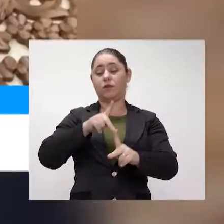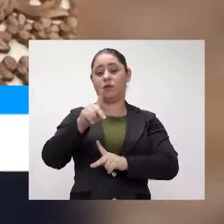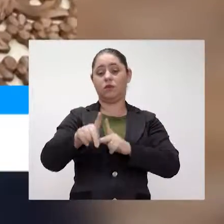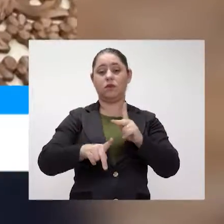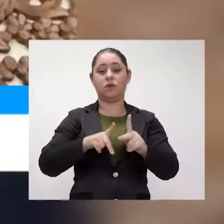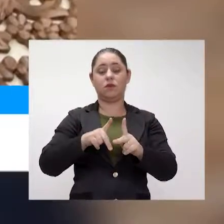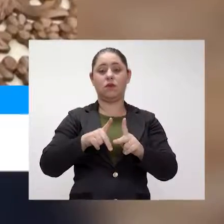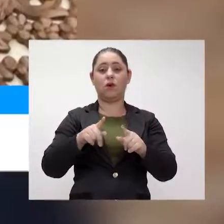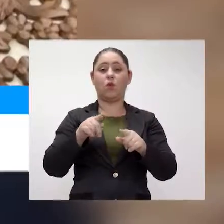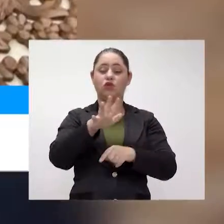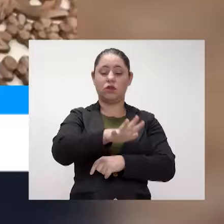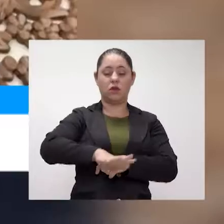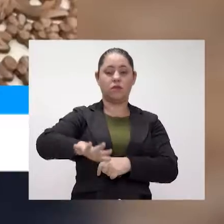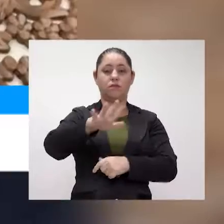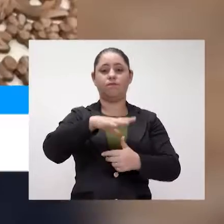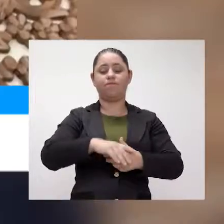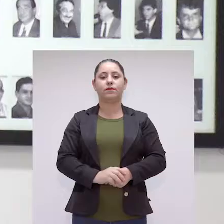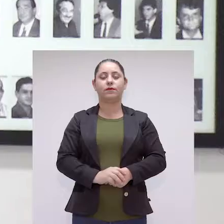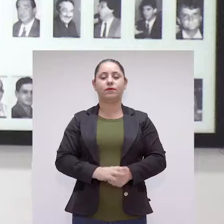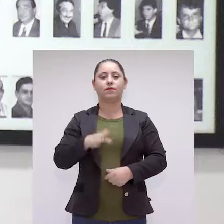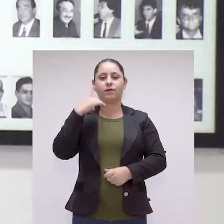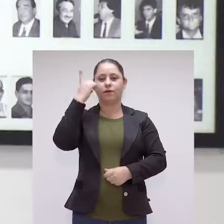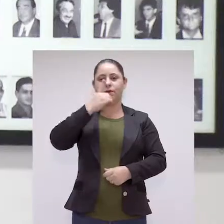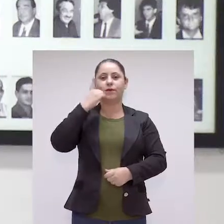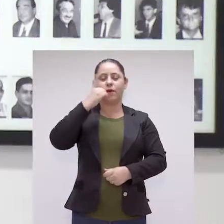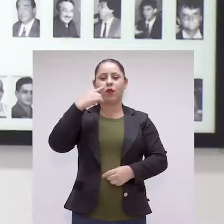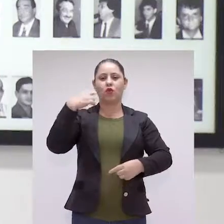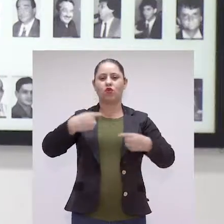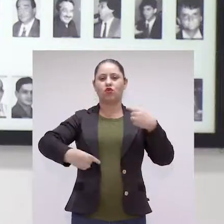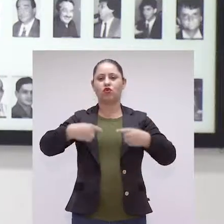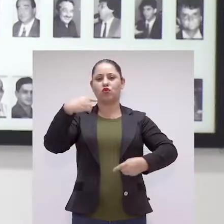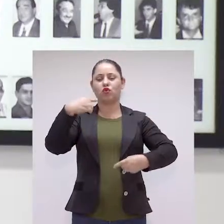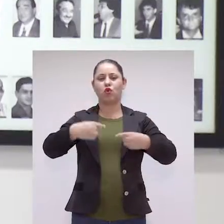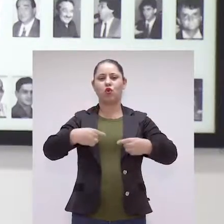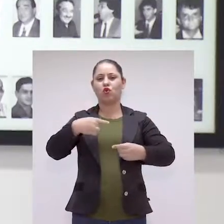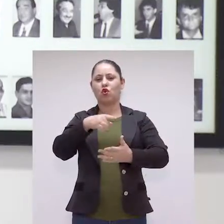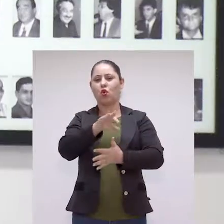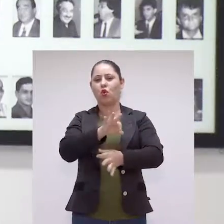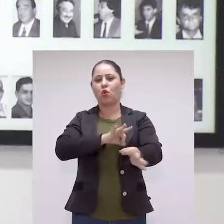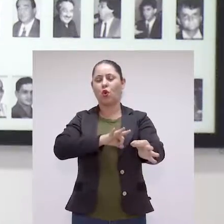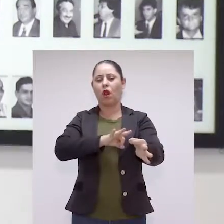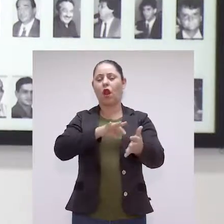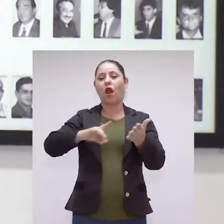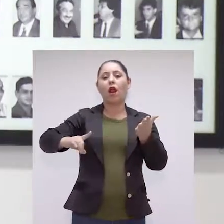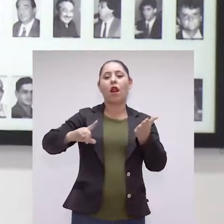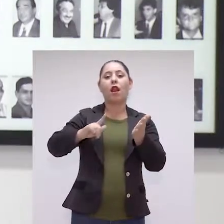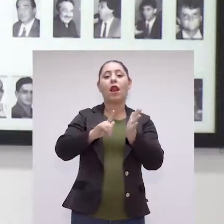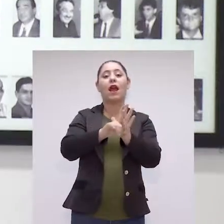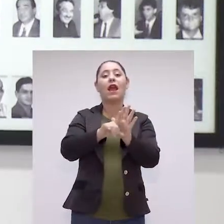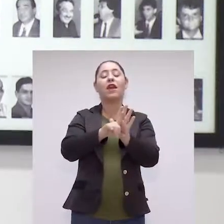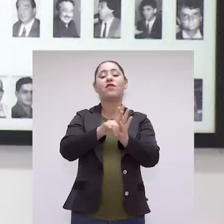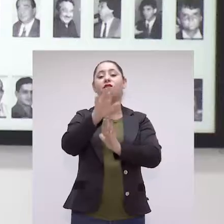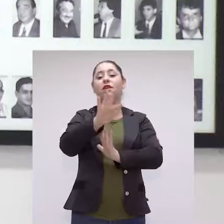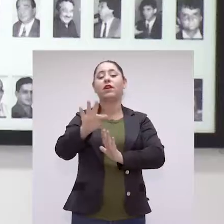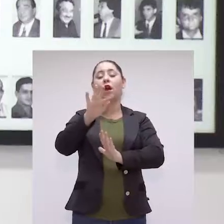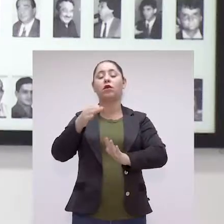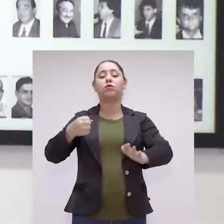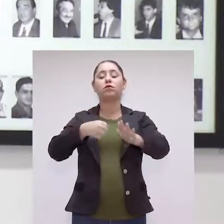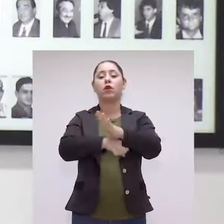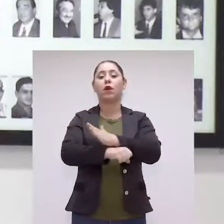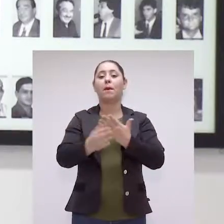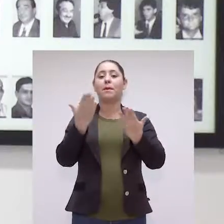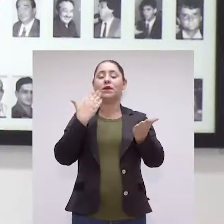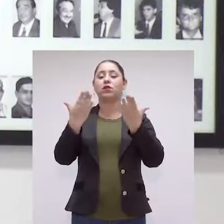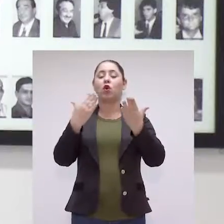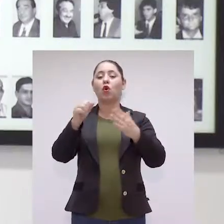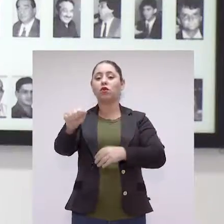a população em geral. Deputados discutem a regulamentação de lei federal que inclui